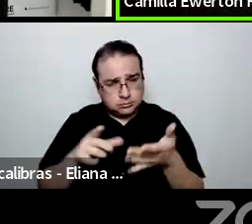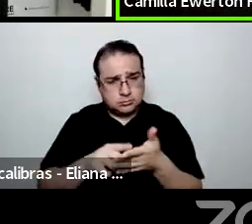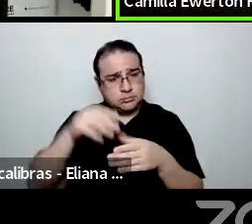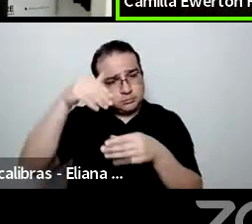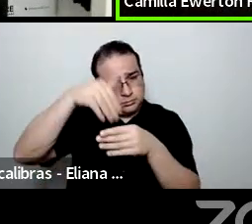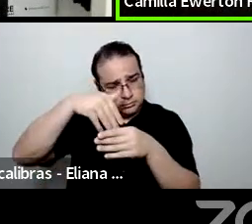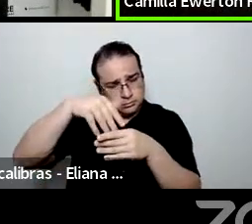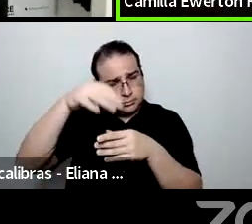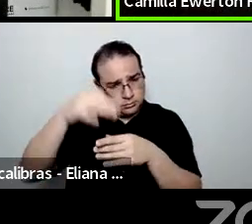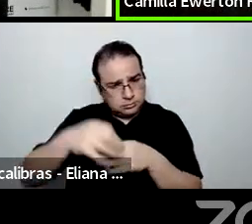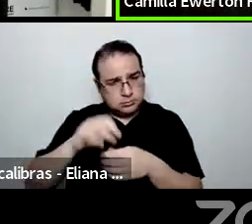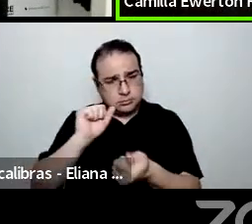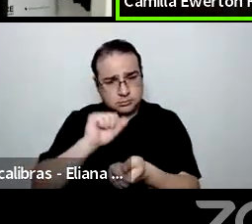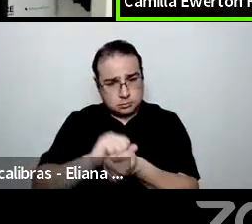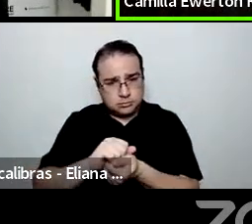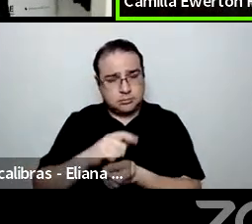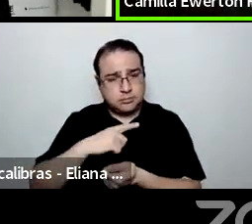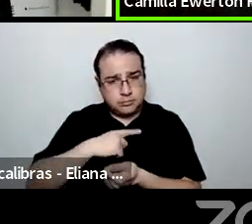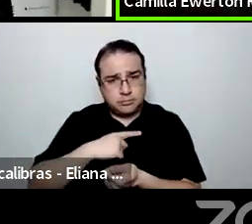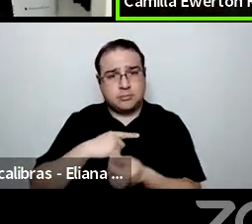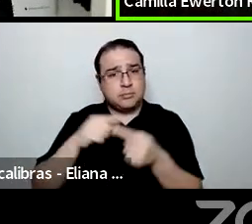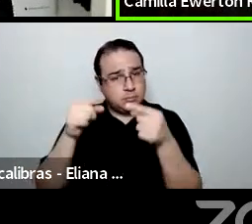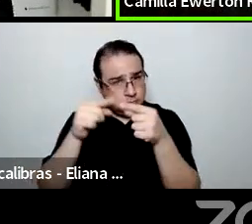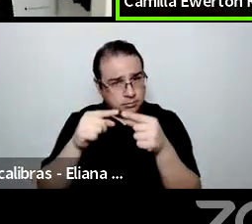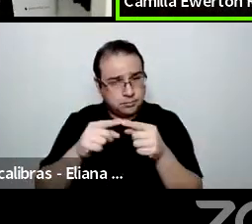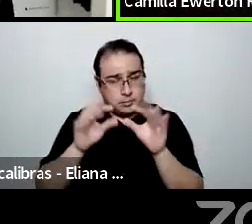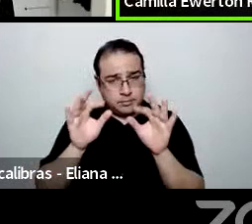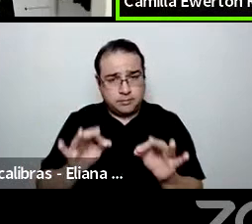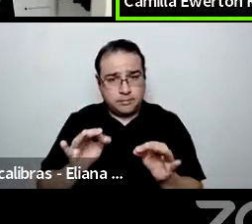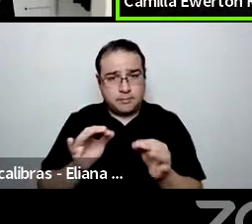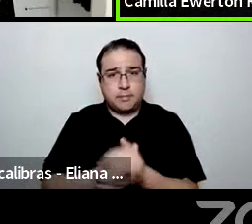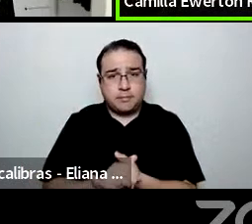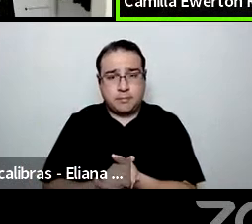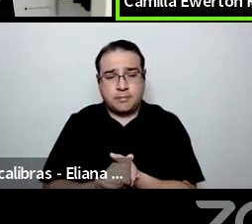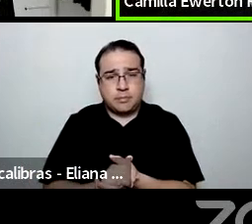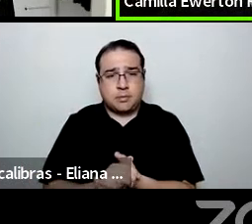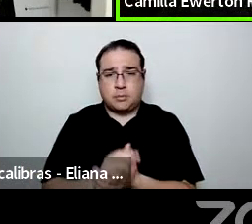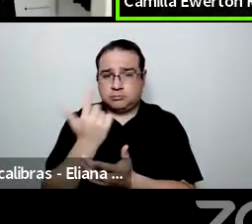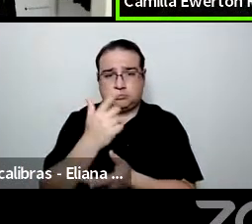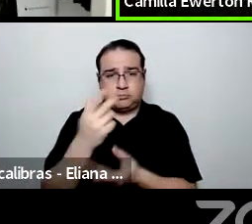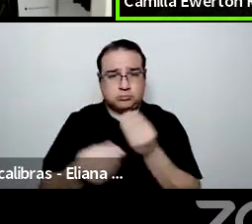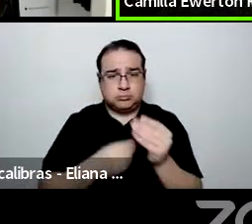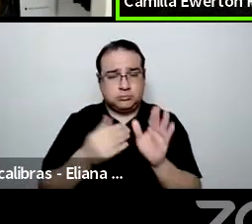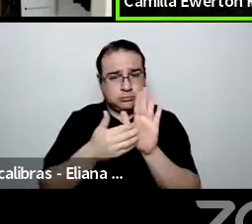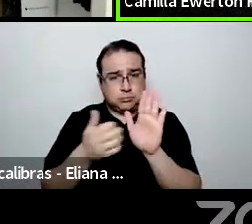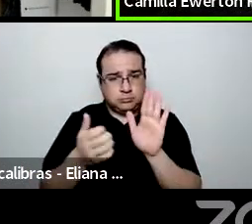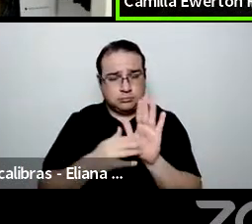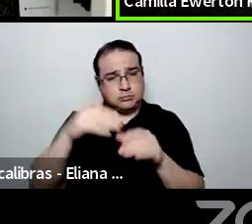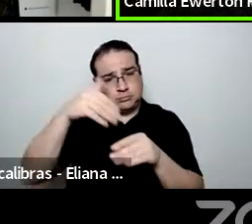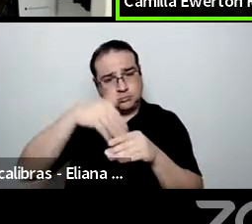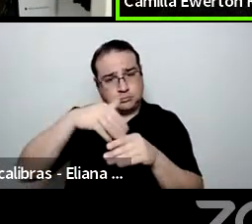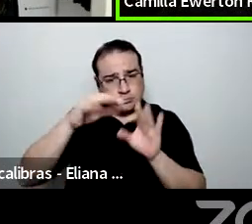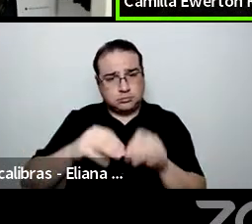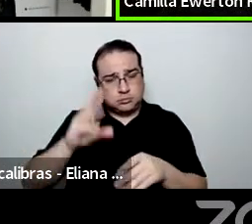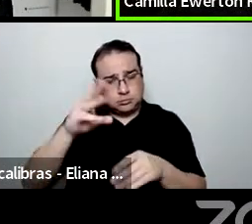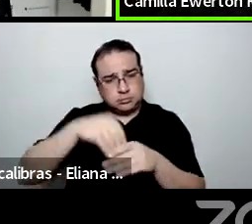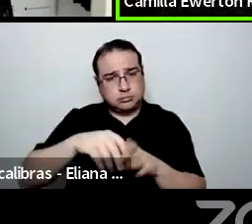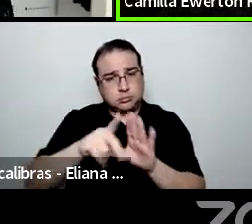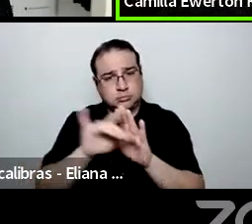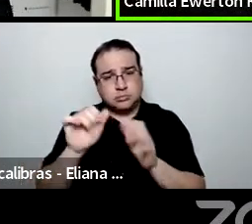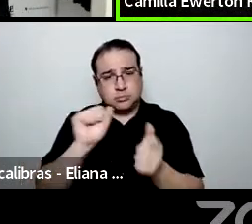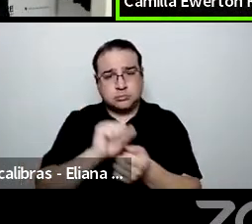esse encontro presencial documentação relacionado não se não vislumbro qualquer causa de inelegibilidade prevista na legislação